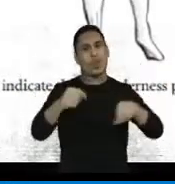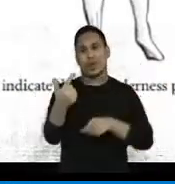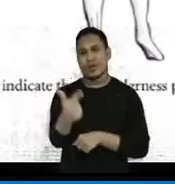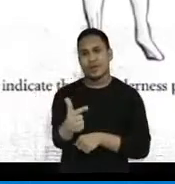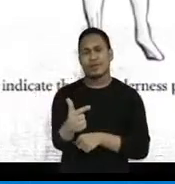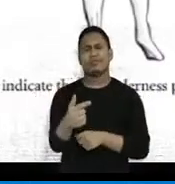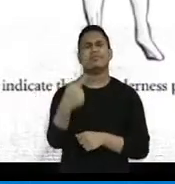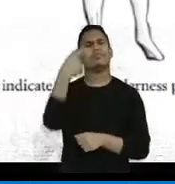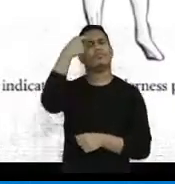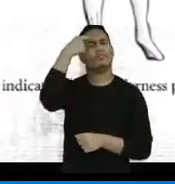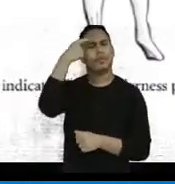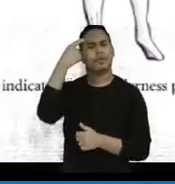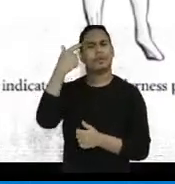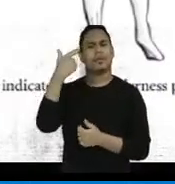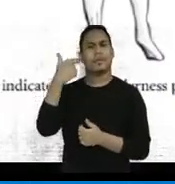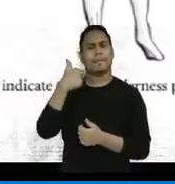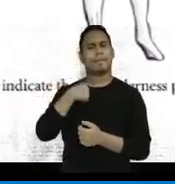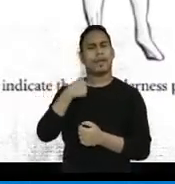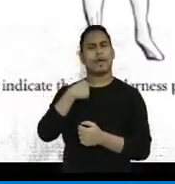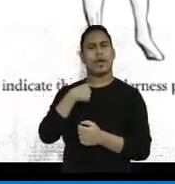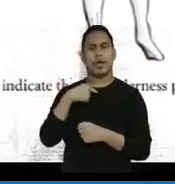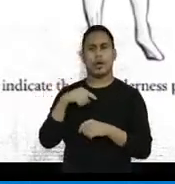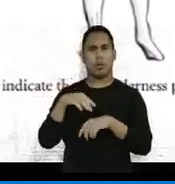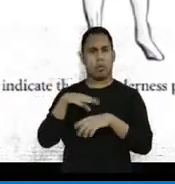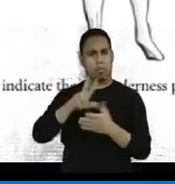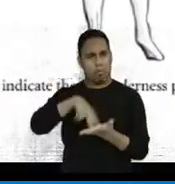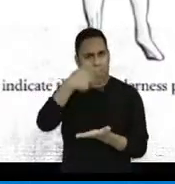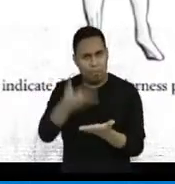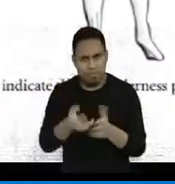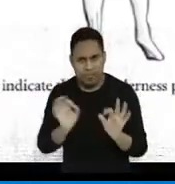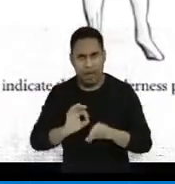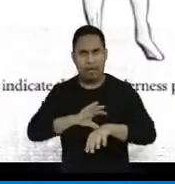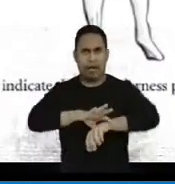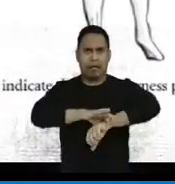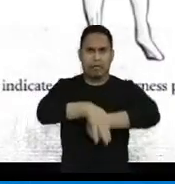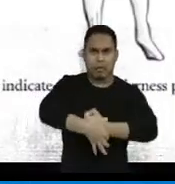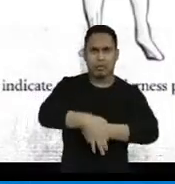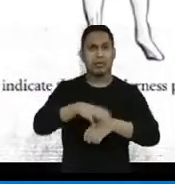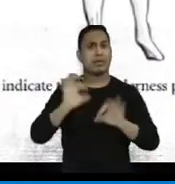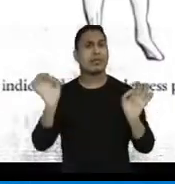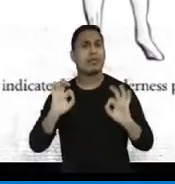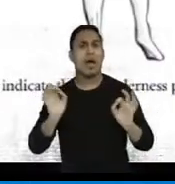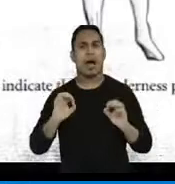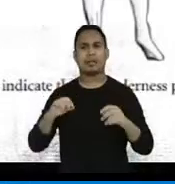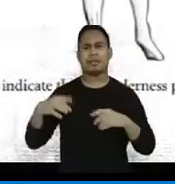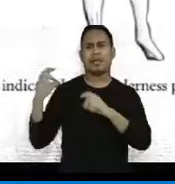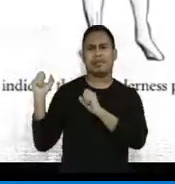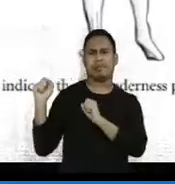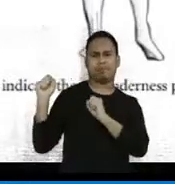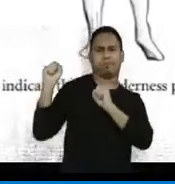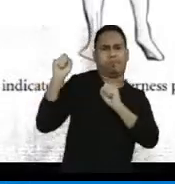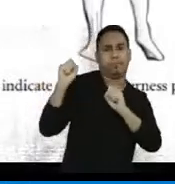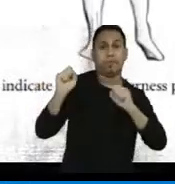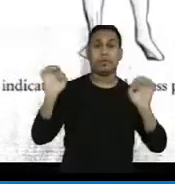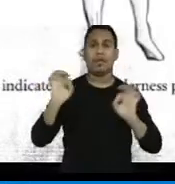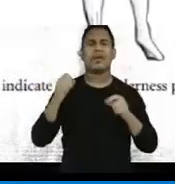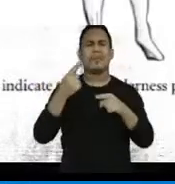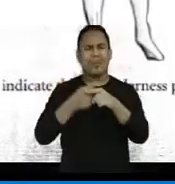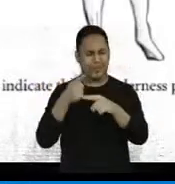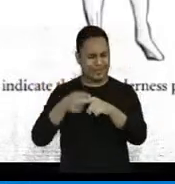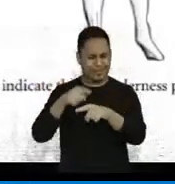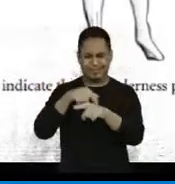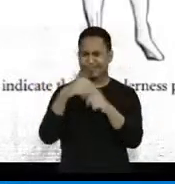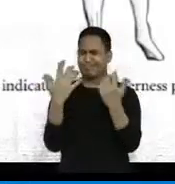não caí, eu não carreguei caixa, por que é que eu tô assim com as mãos doloridas, o cotovelo, o ombro doloridos?